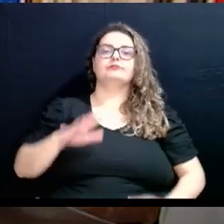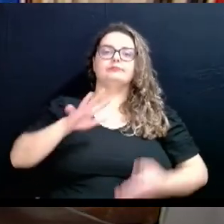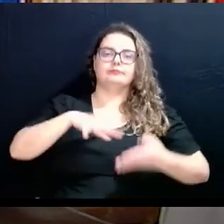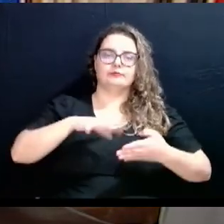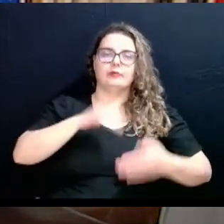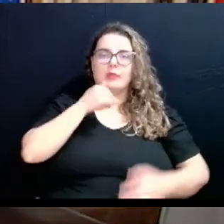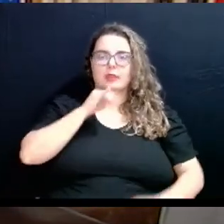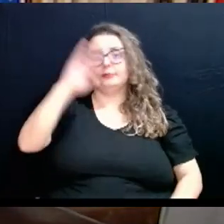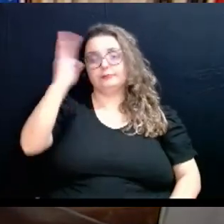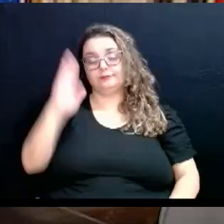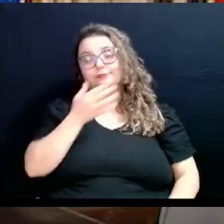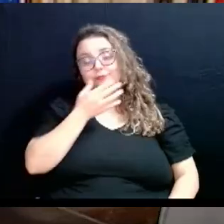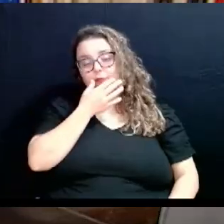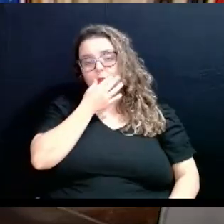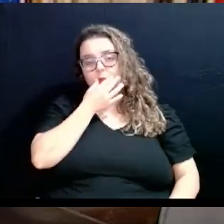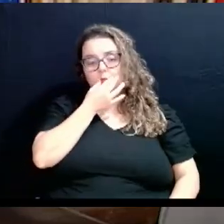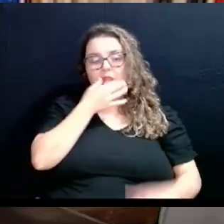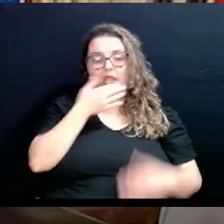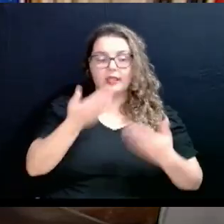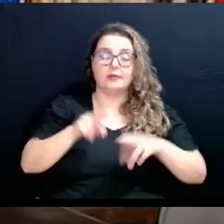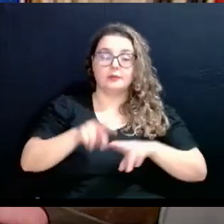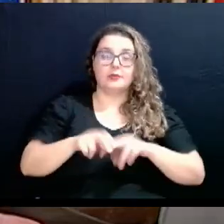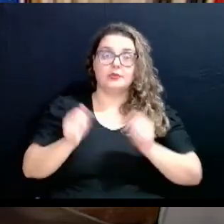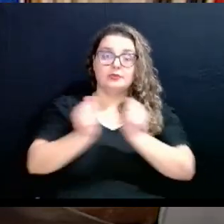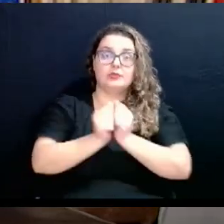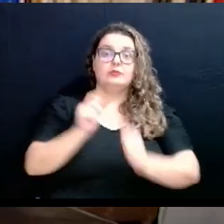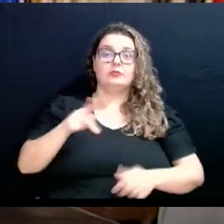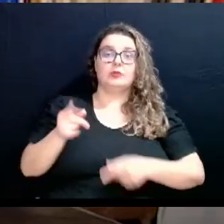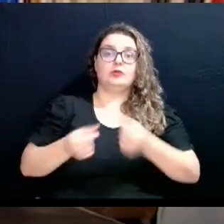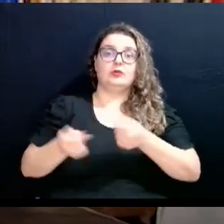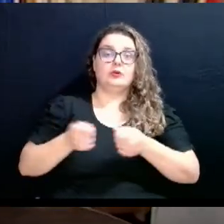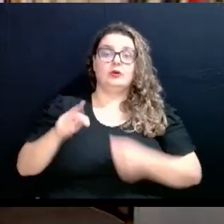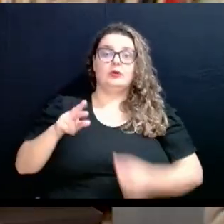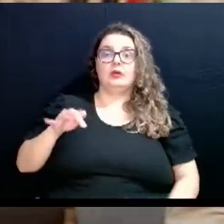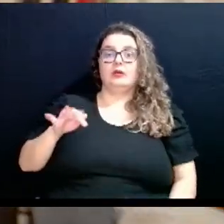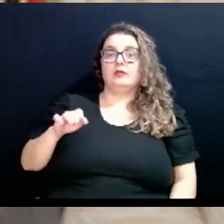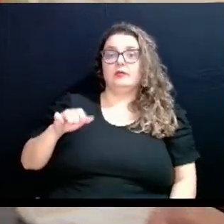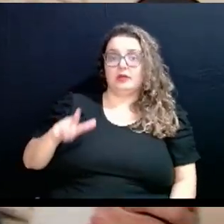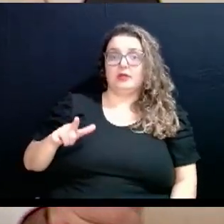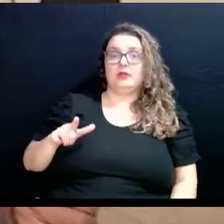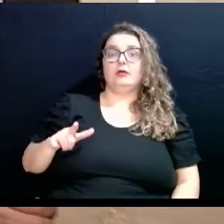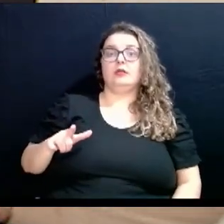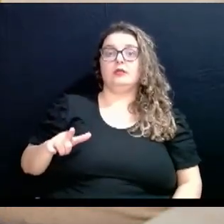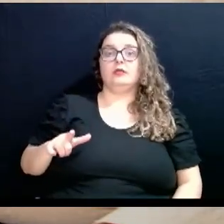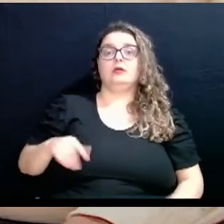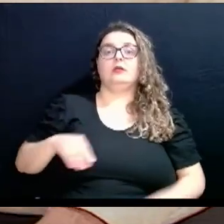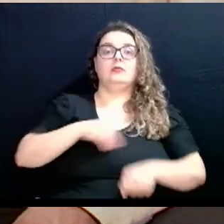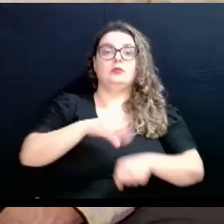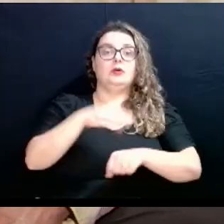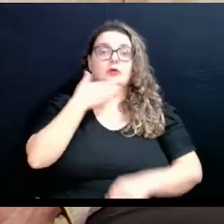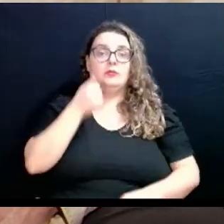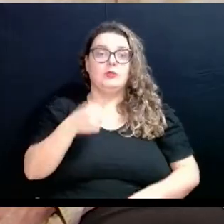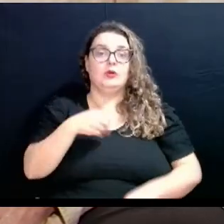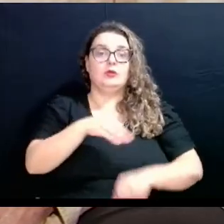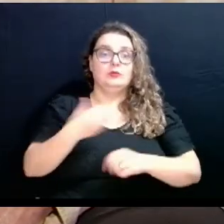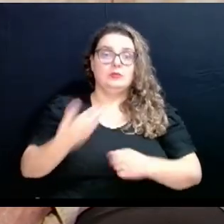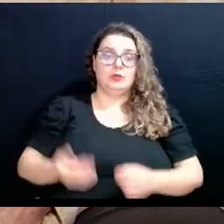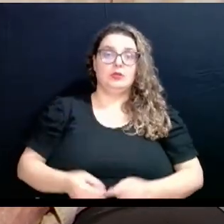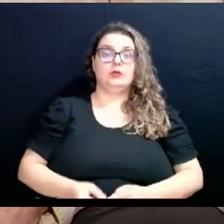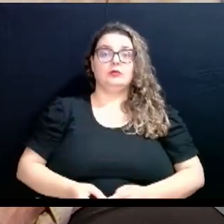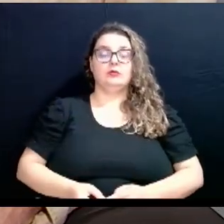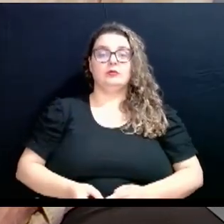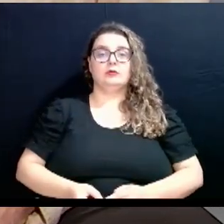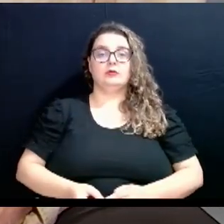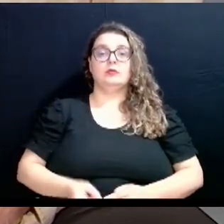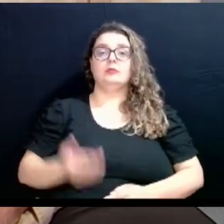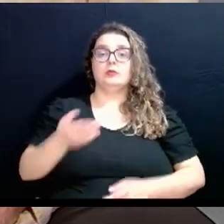7,87 na conta de luz do brasileiro. E por isso, eu estou aqui com o professor de economia Rafael Longo, que vai te trazer as